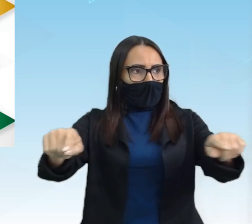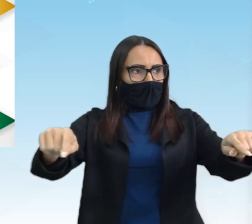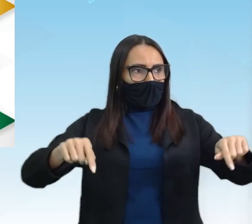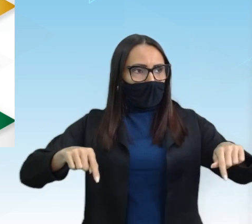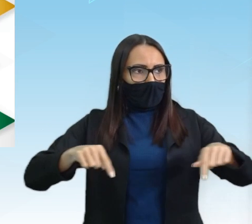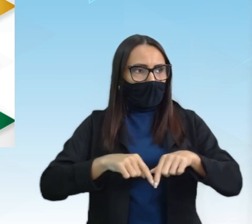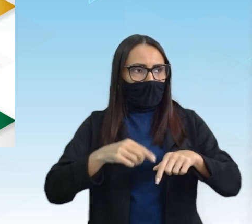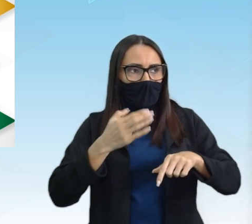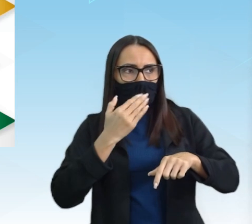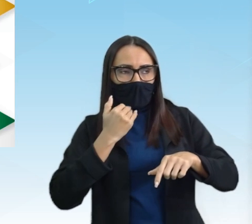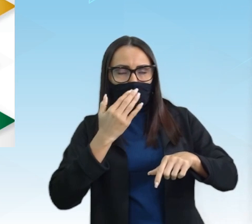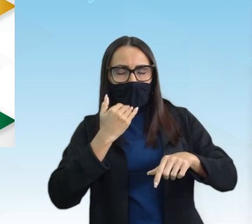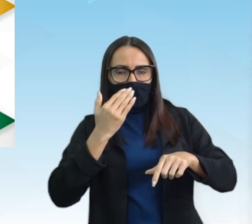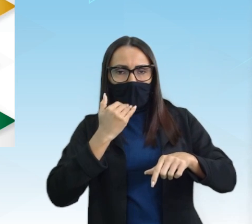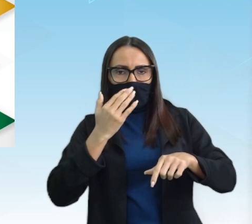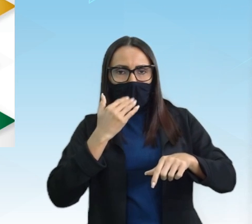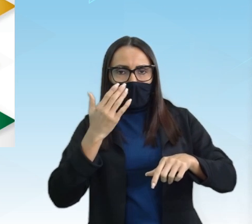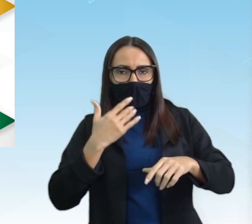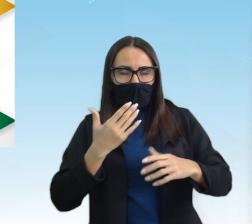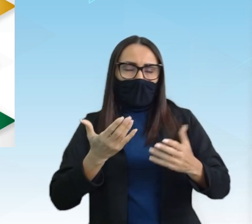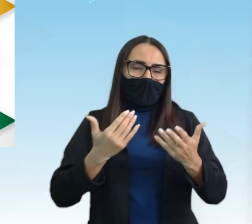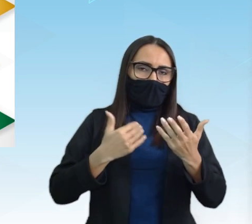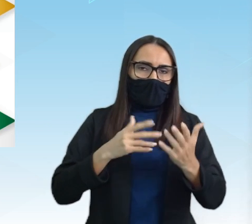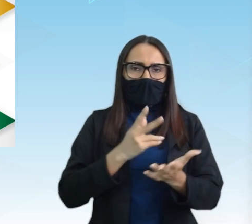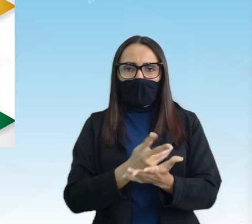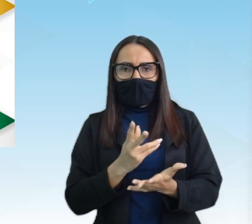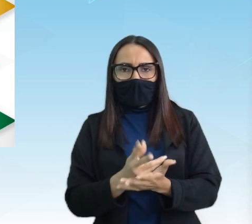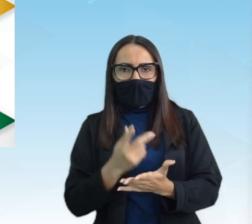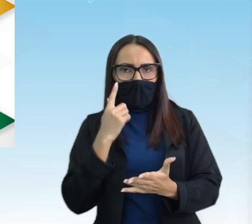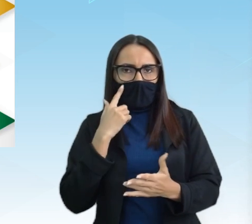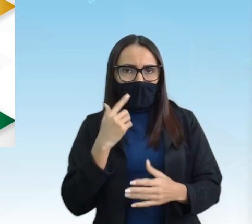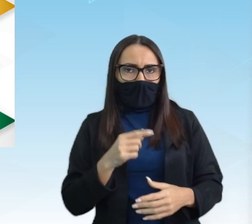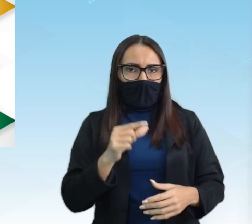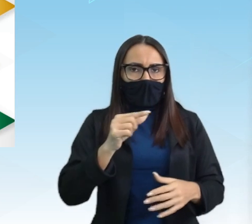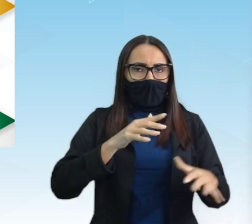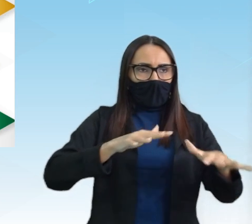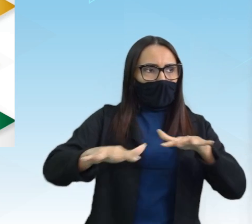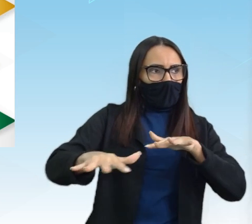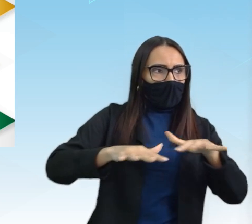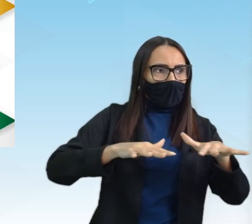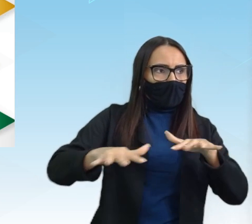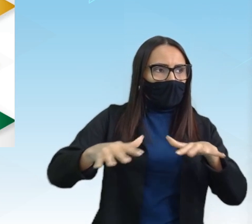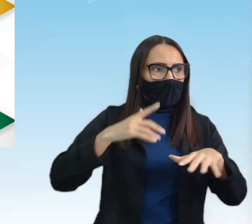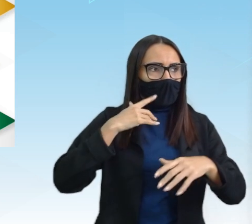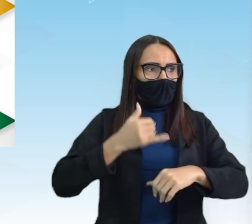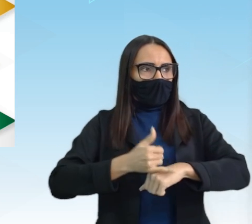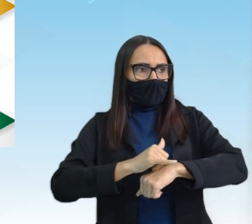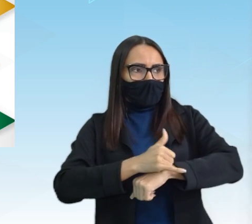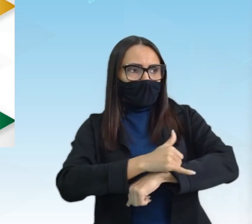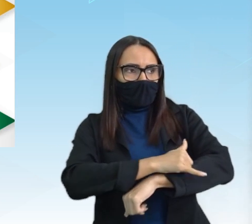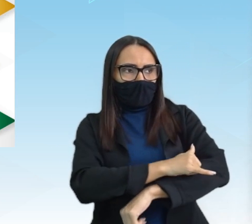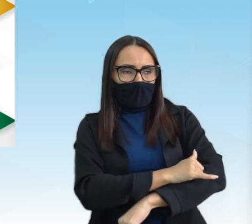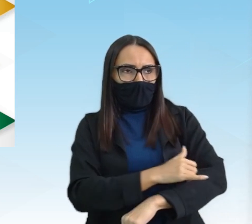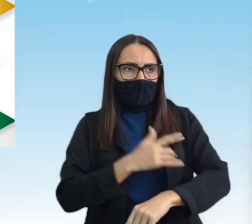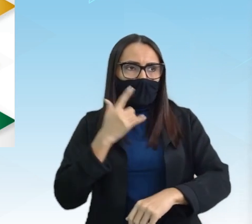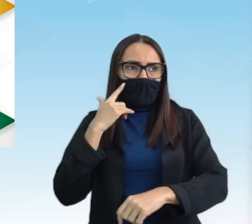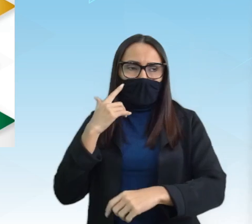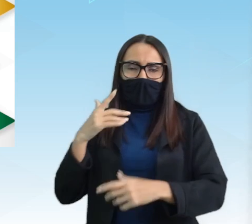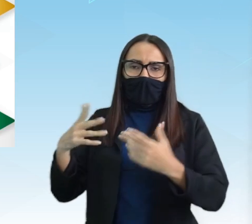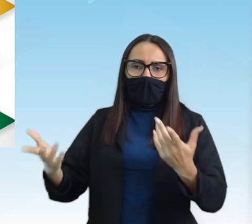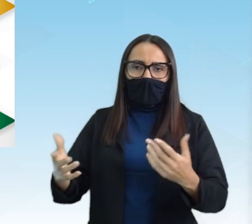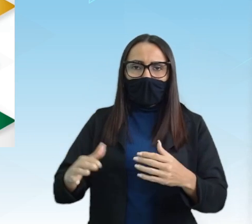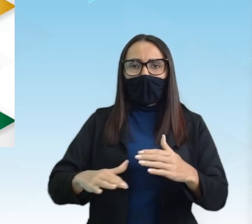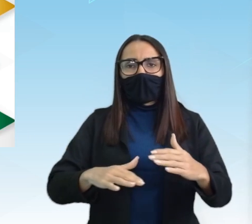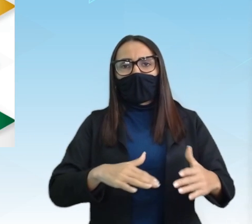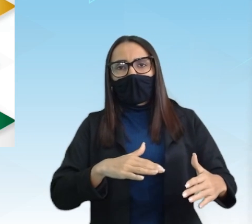se alimentando, só se alimentando e tem muito espaço para se movimentar. Com isso, ele vai engordar mais rápido e vai ser mais rápido para abater,